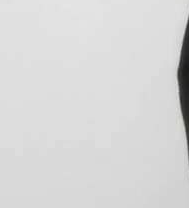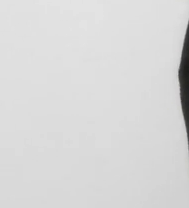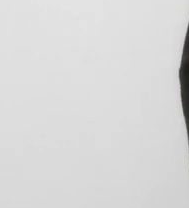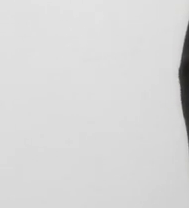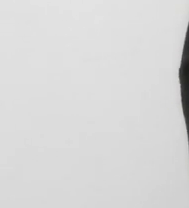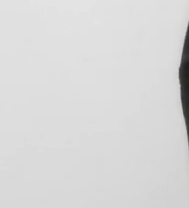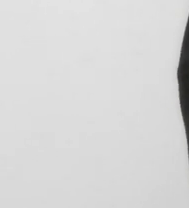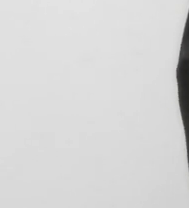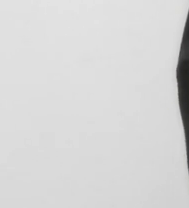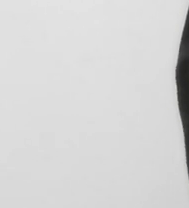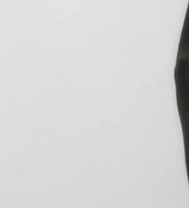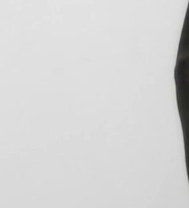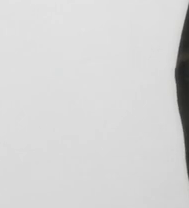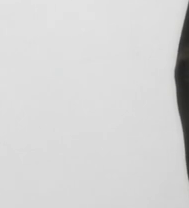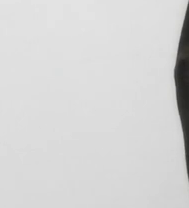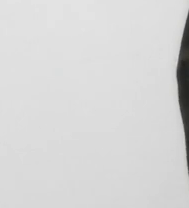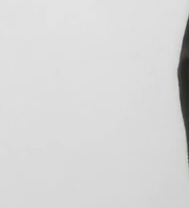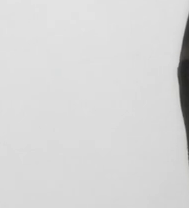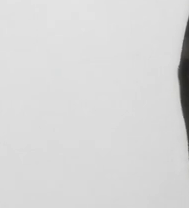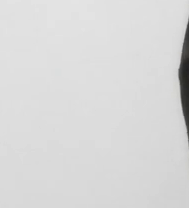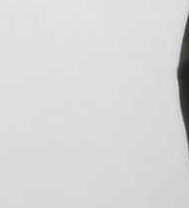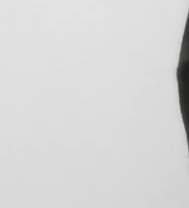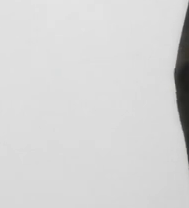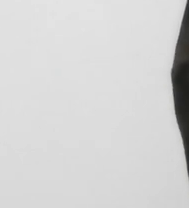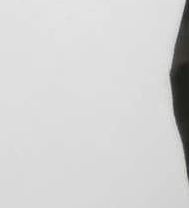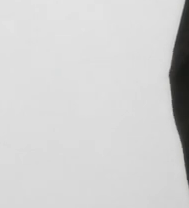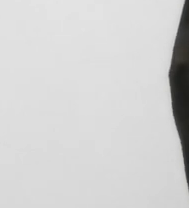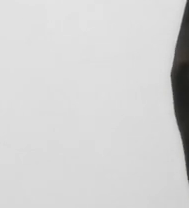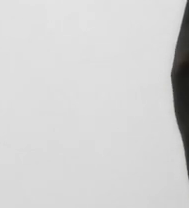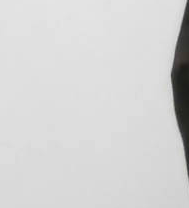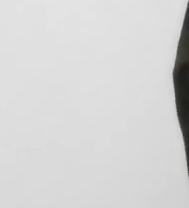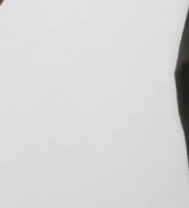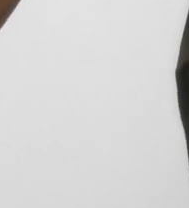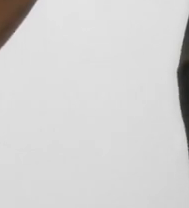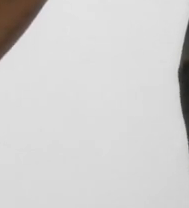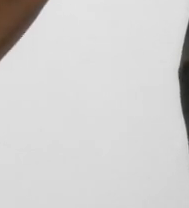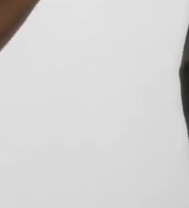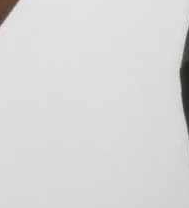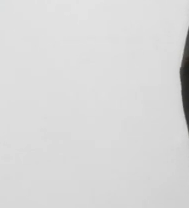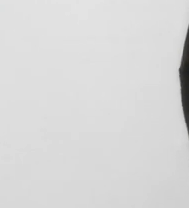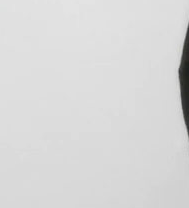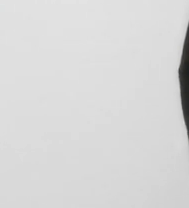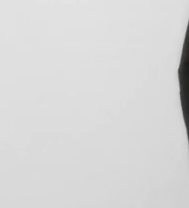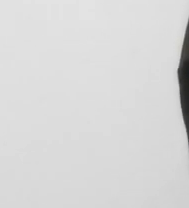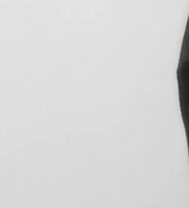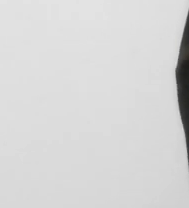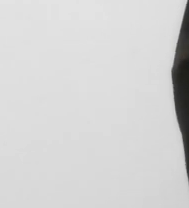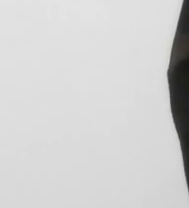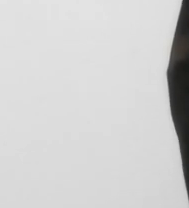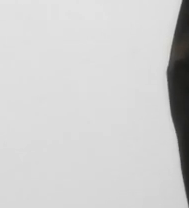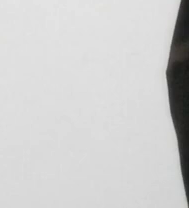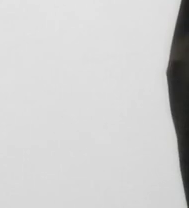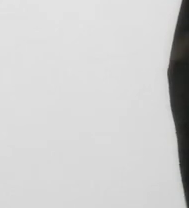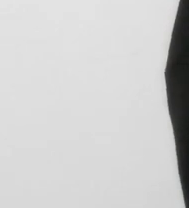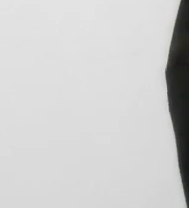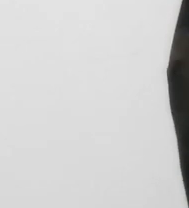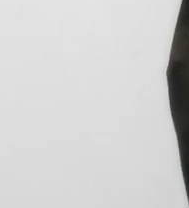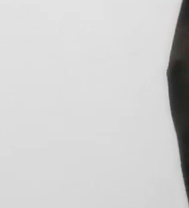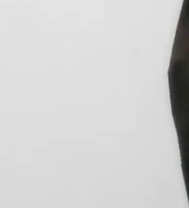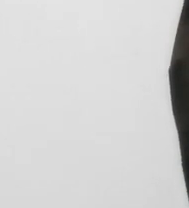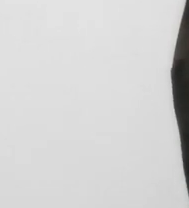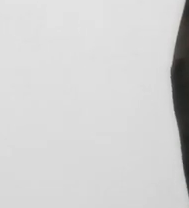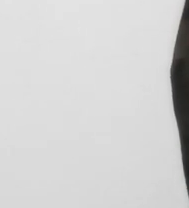especial e como gestora de clínica eh hoje a gente assiste em torno de 400 crianças tá é uma